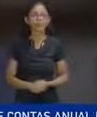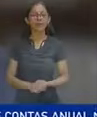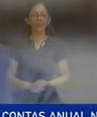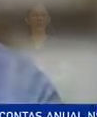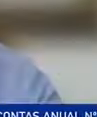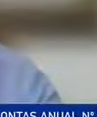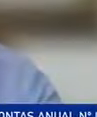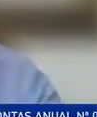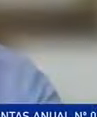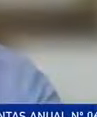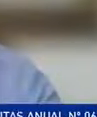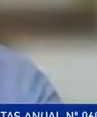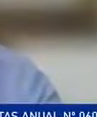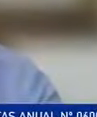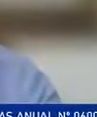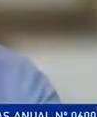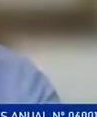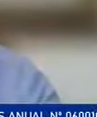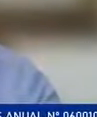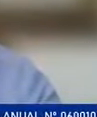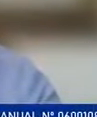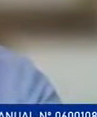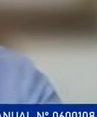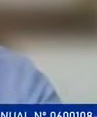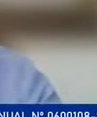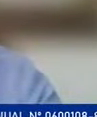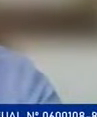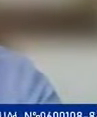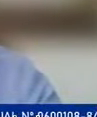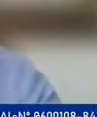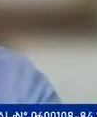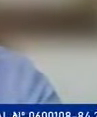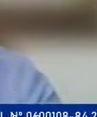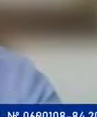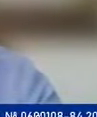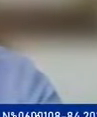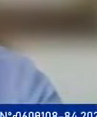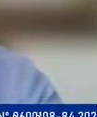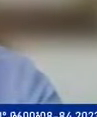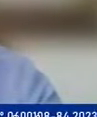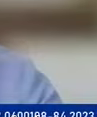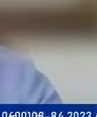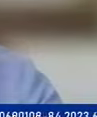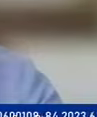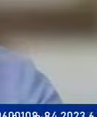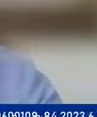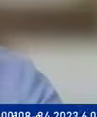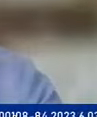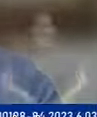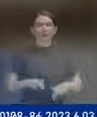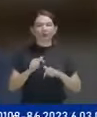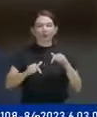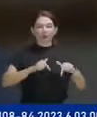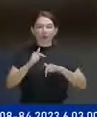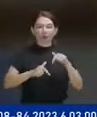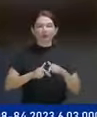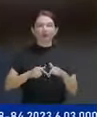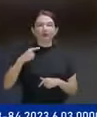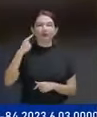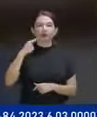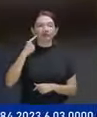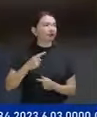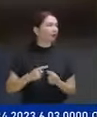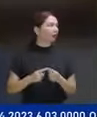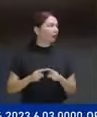razoabilidade de contas, ou mesmo de que não seria possível considerar o caráter antieconômico da despesa com serviços advocatícios,